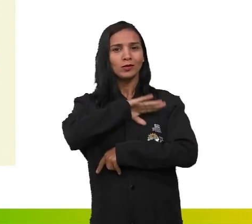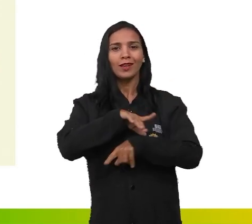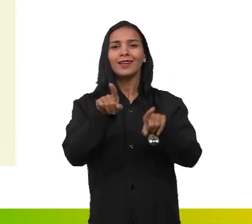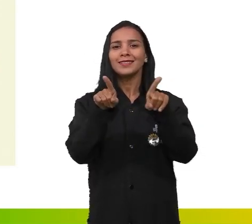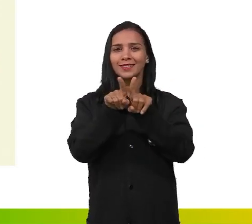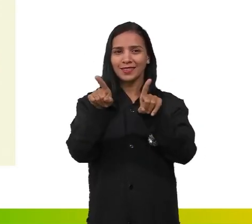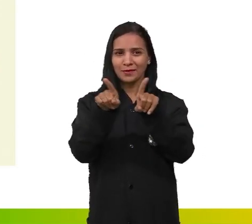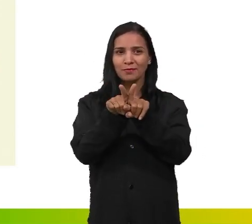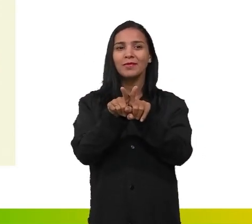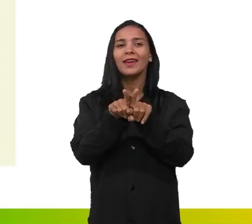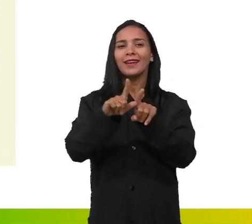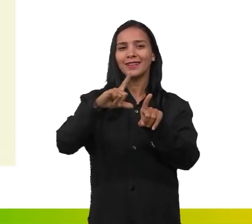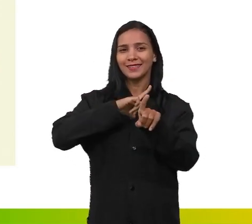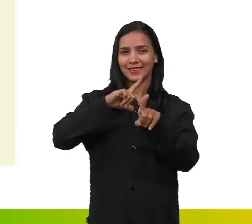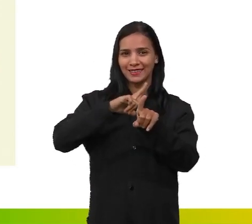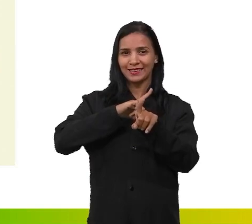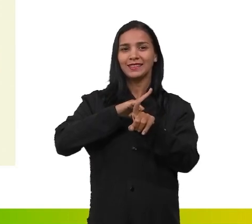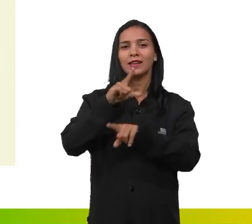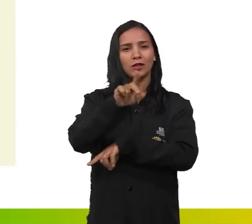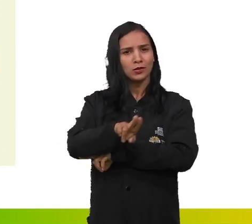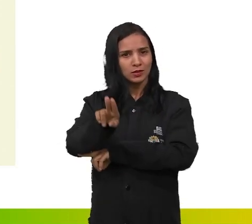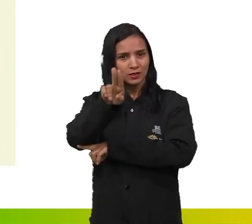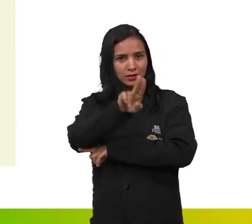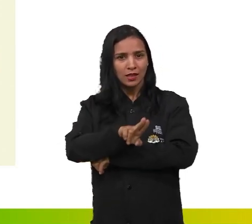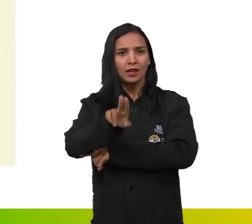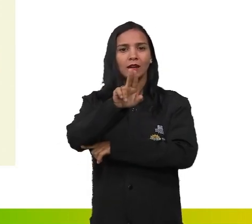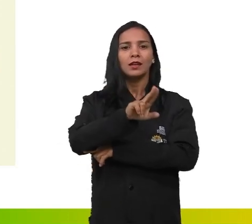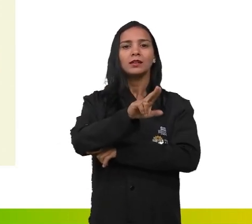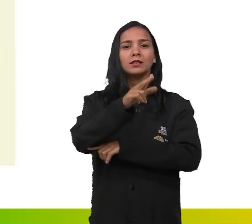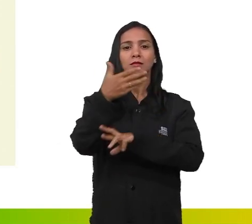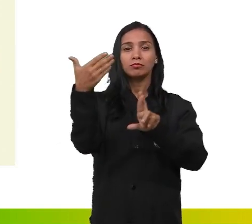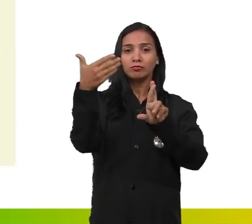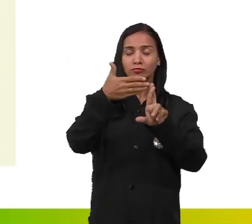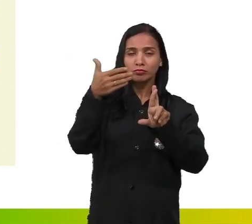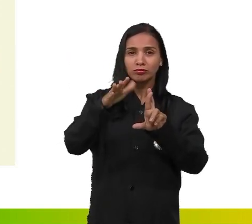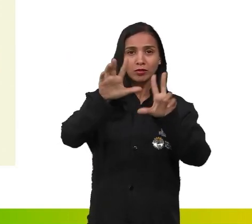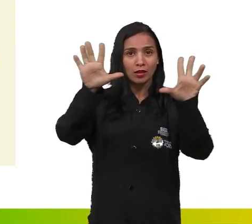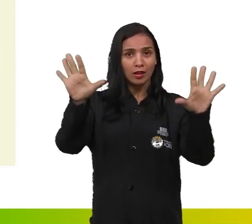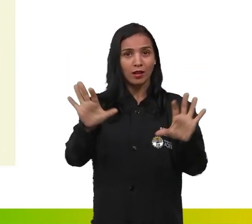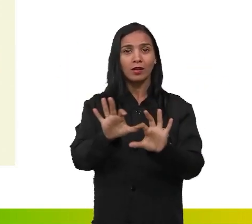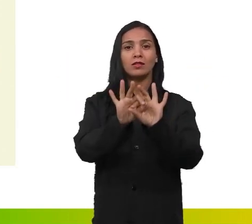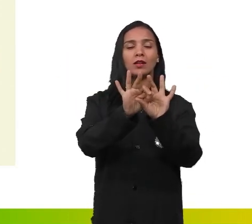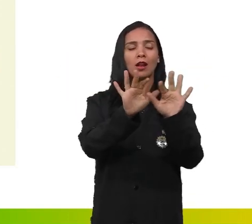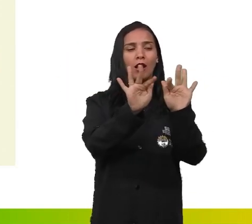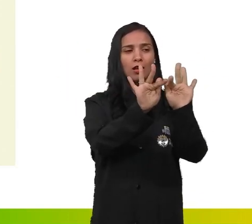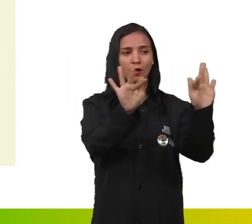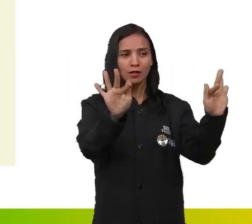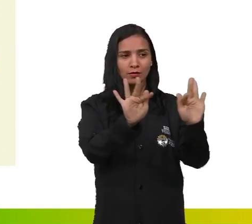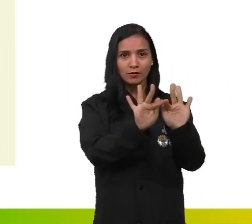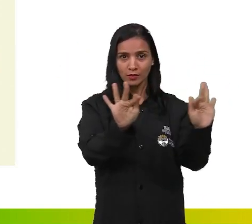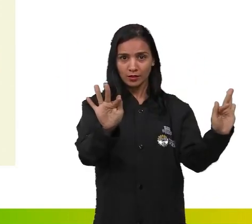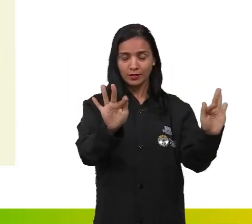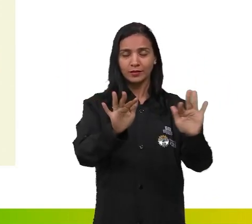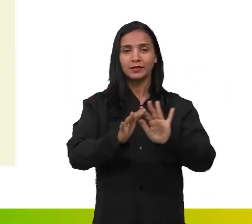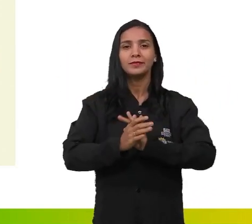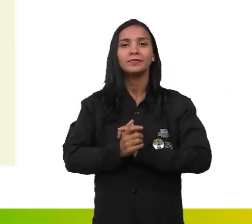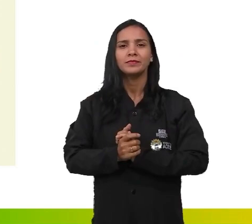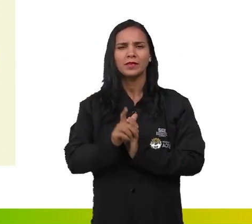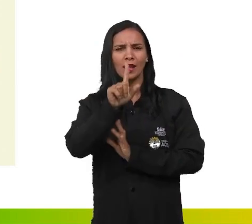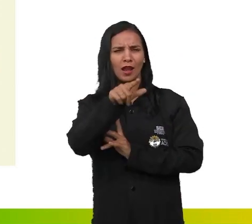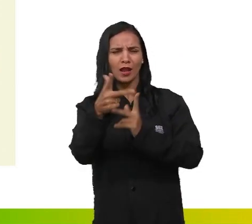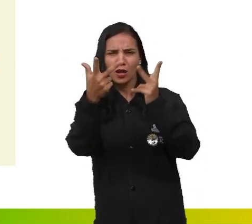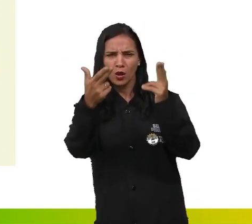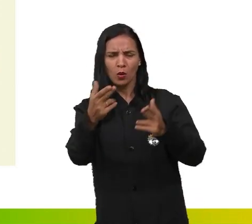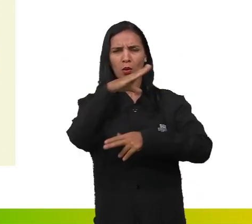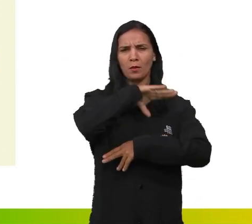as preposições em inglês também são utilizadas para ligar elementos da frase. Então, nesse caso,